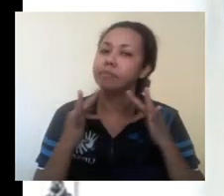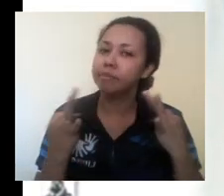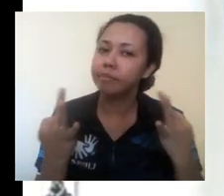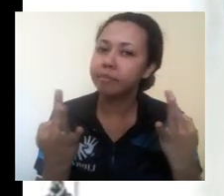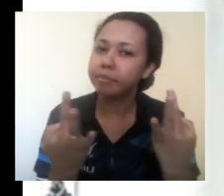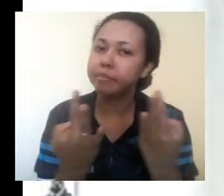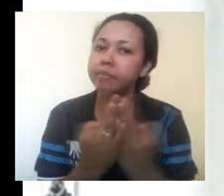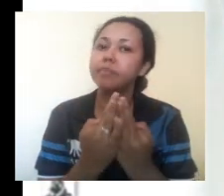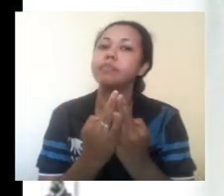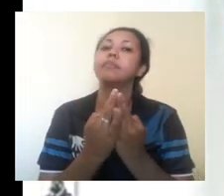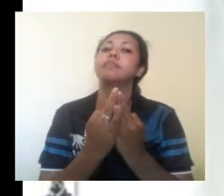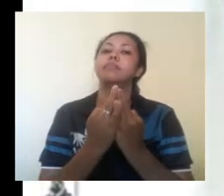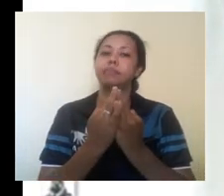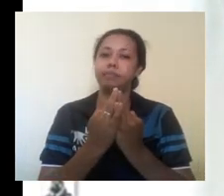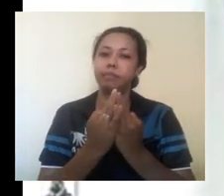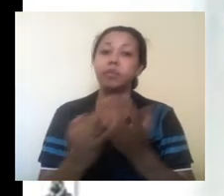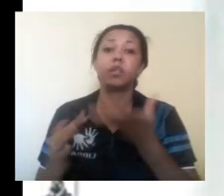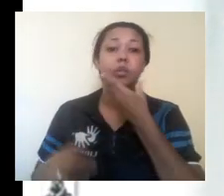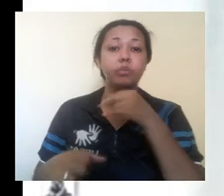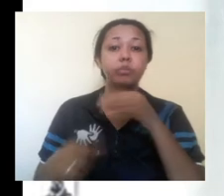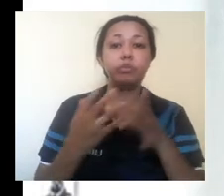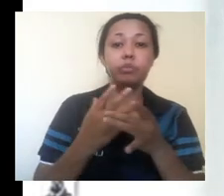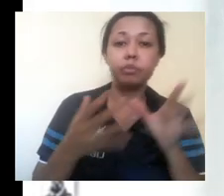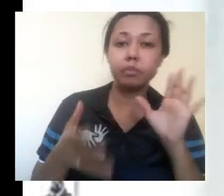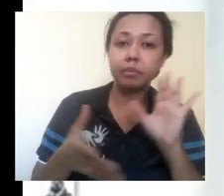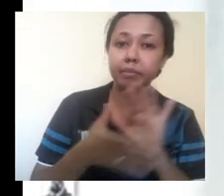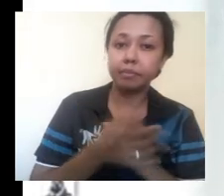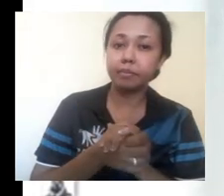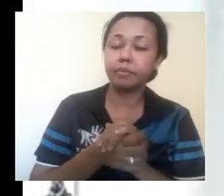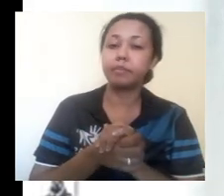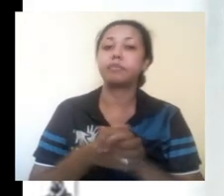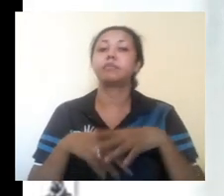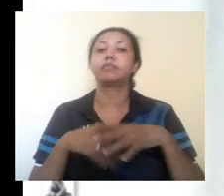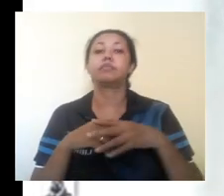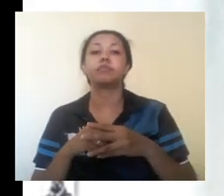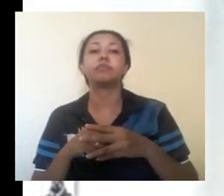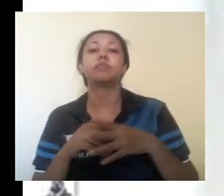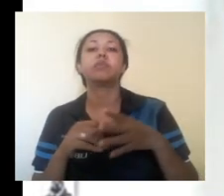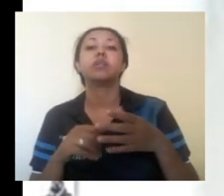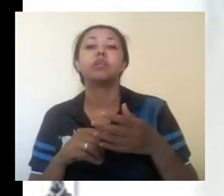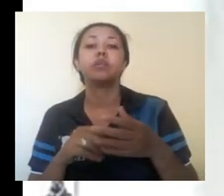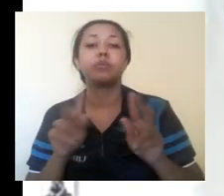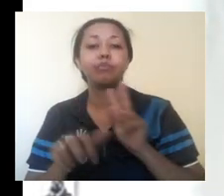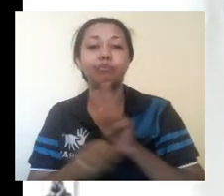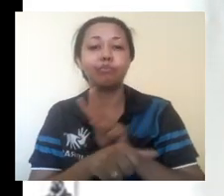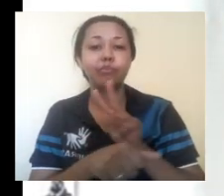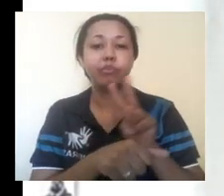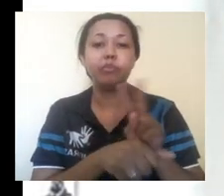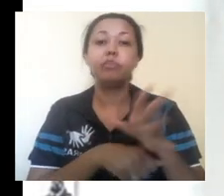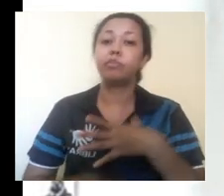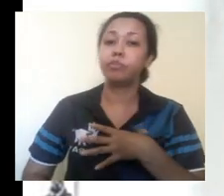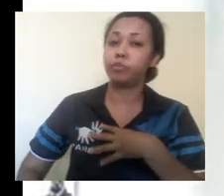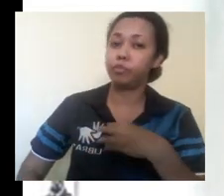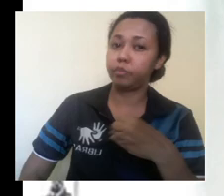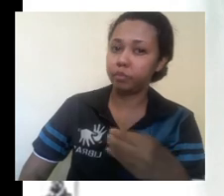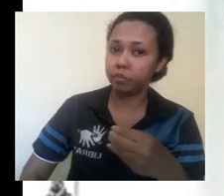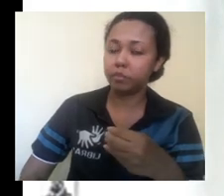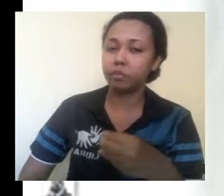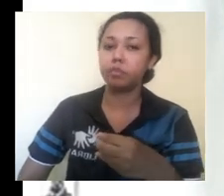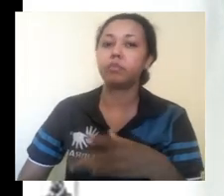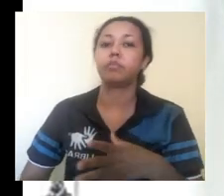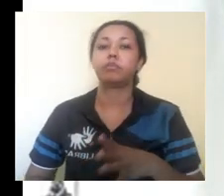tenha filhos em idade que não possibilite que você faça algo, né? Prestem atenção, obviamente,